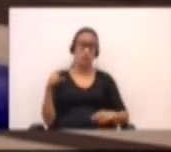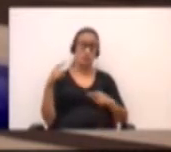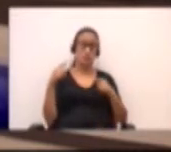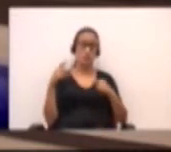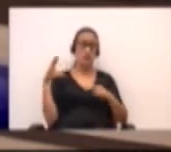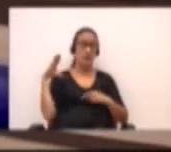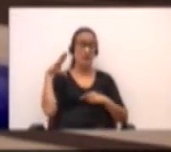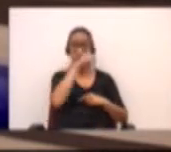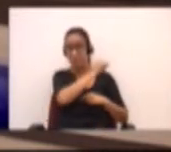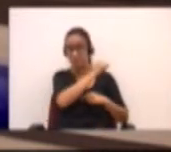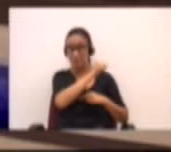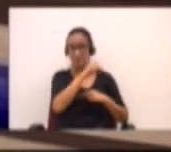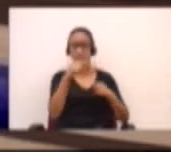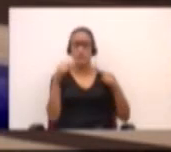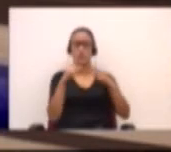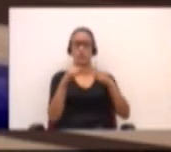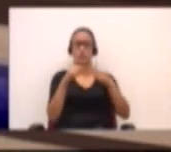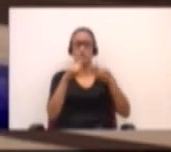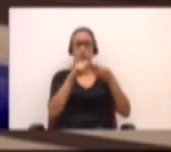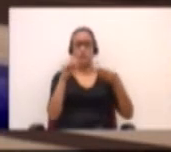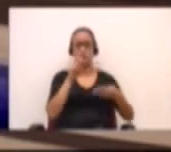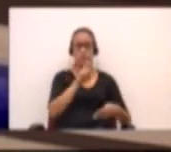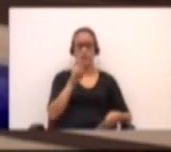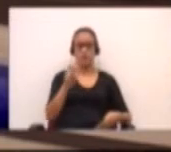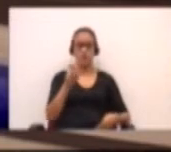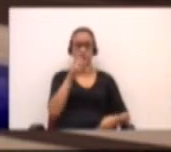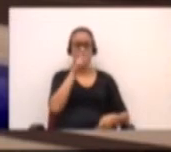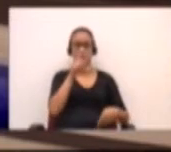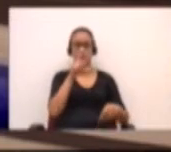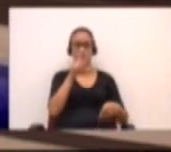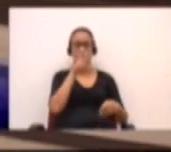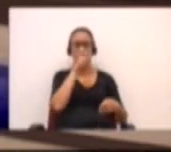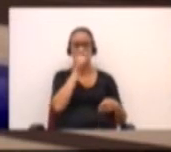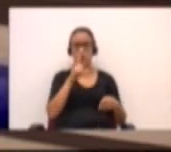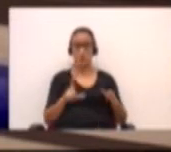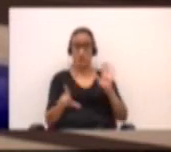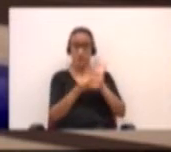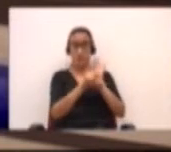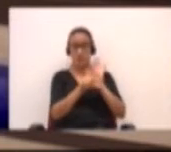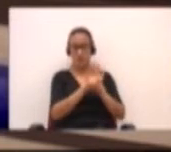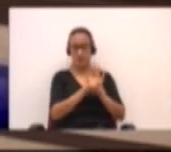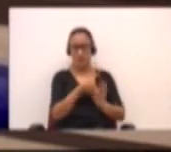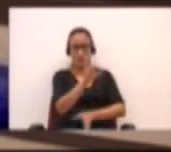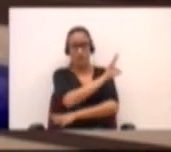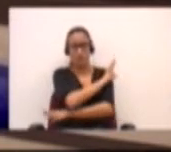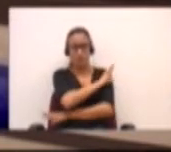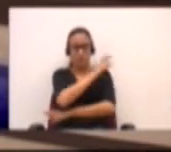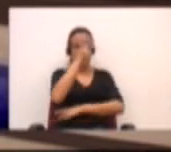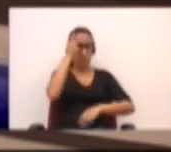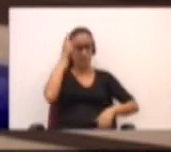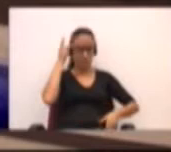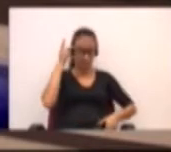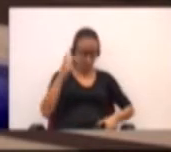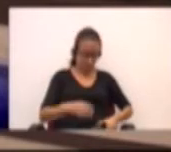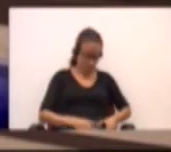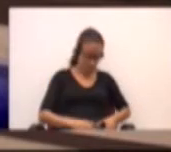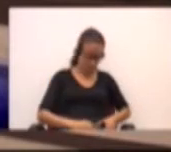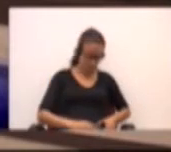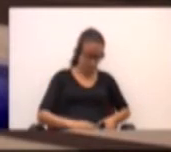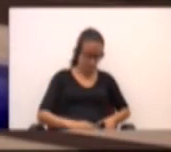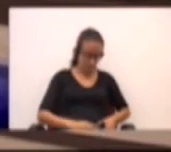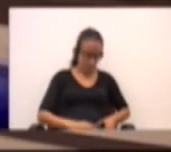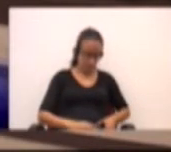urgência, de conformidade com o artigo 55 da Lei Orgânica do Município. Paulo César Junqueira Radiche, Prefeito